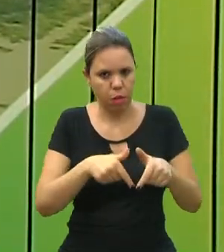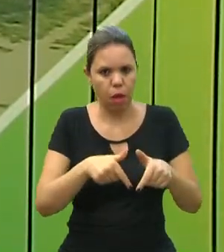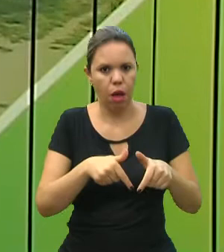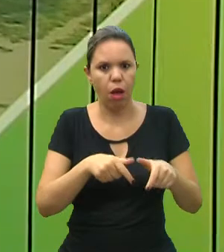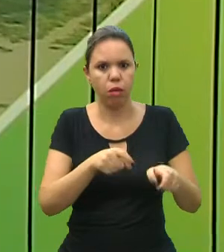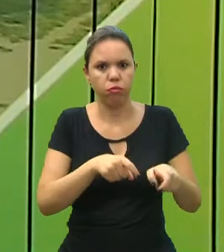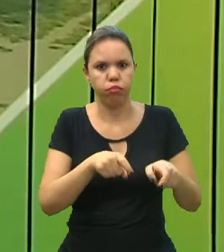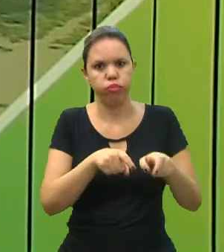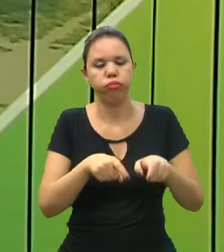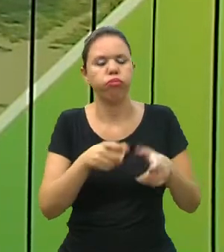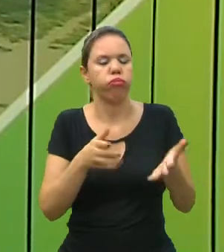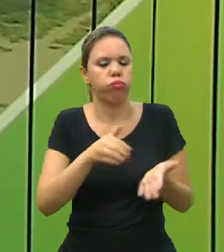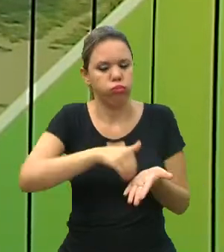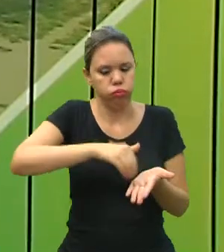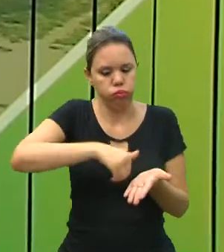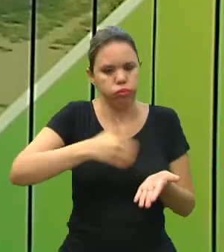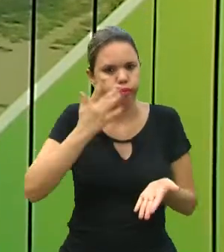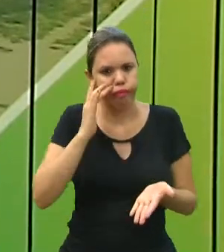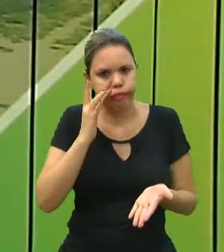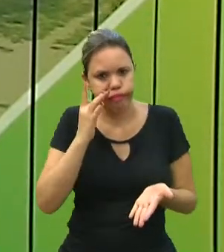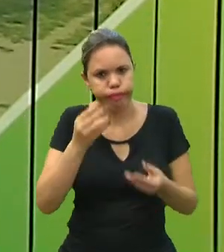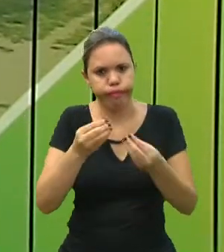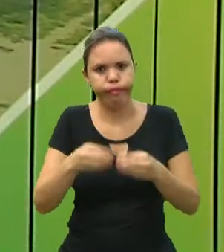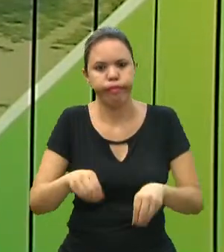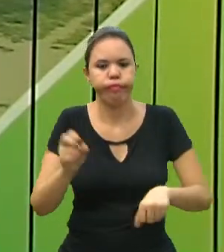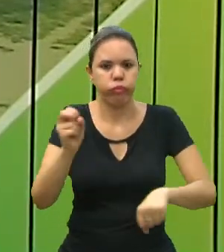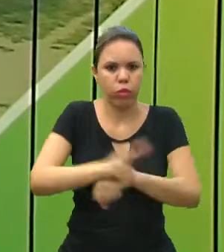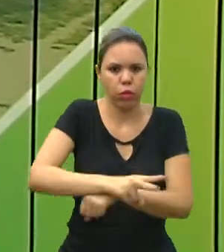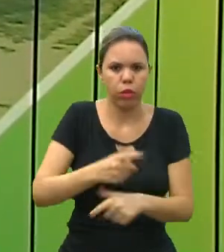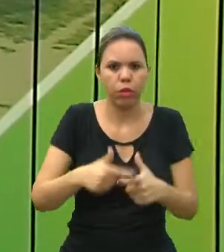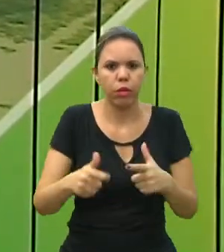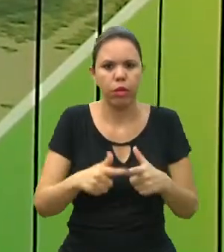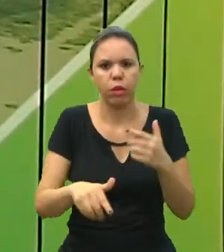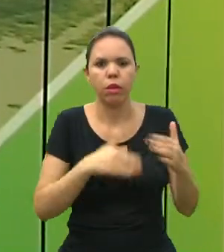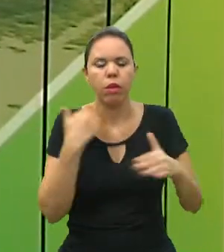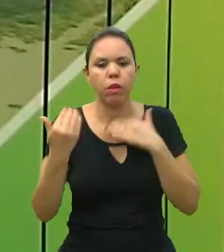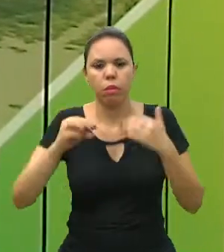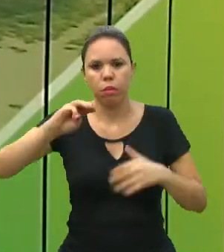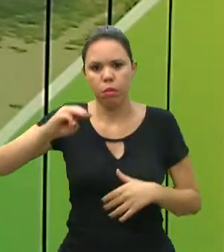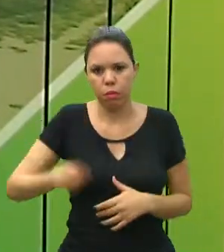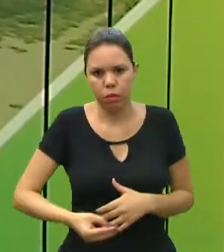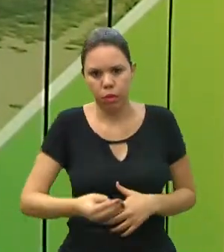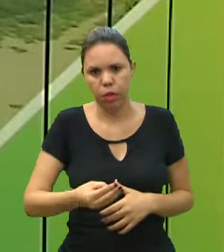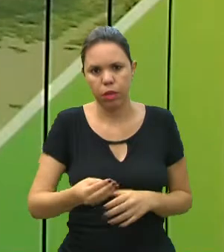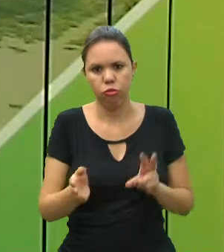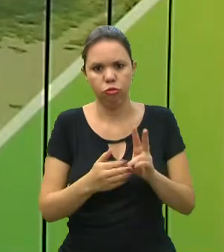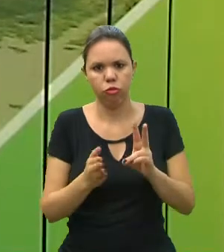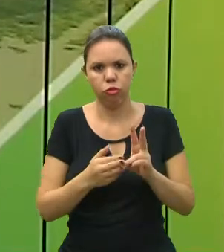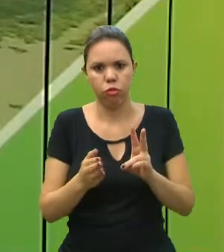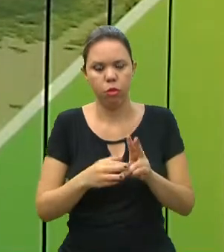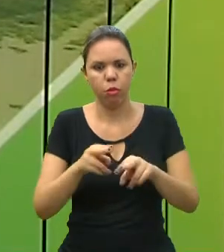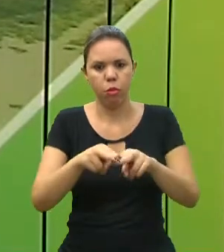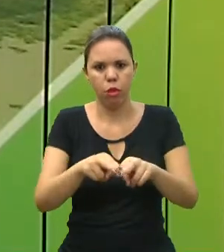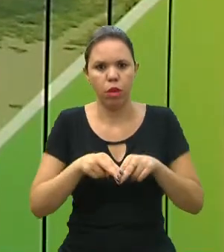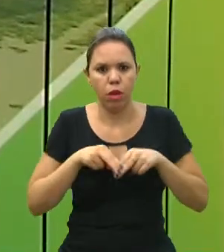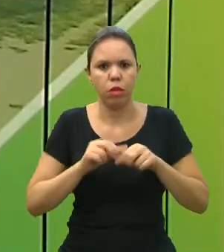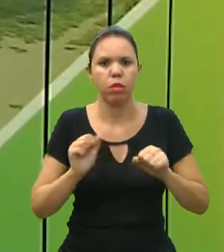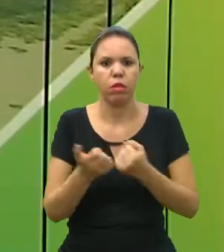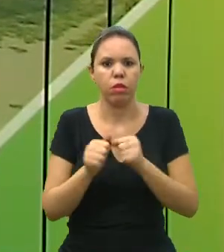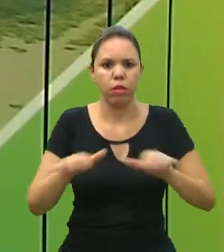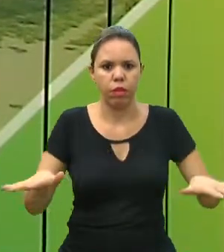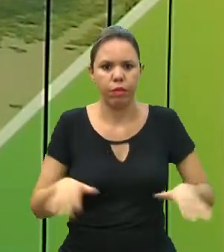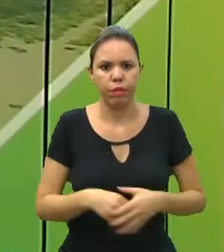garimpeiros na região estariam relacionados com a infecção e morte de milhares de indígenas em razão